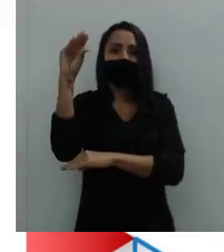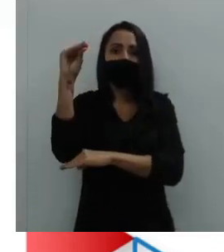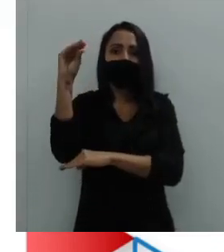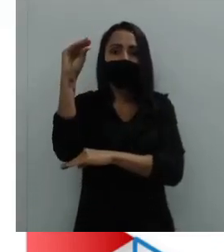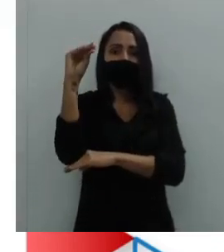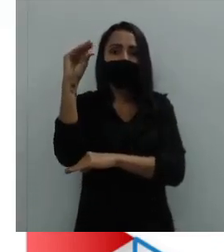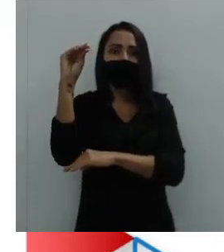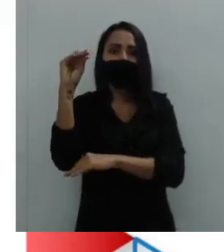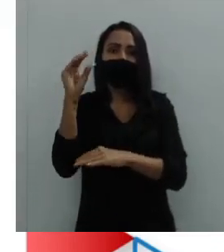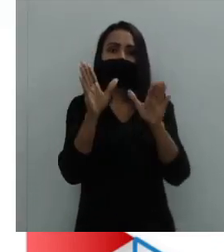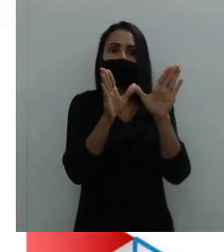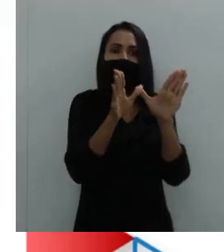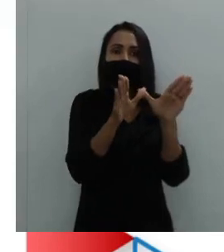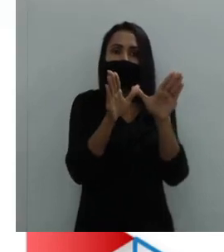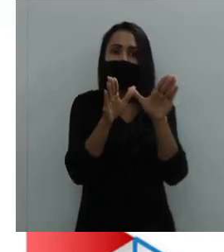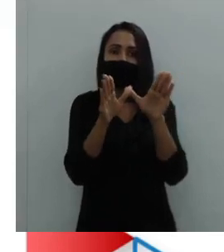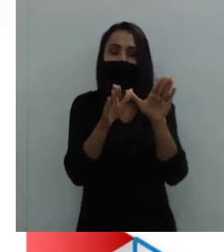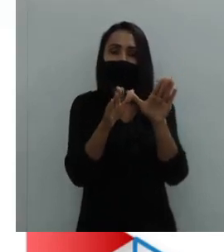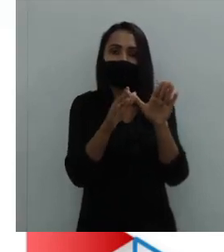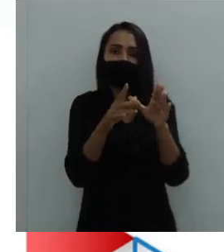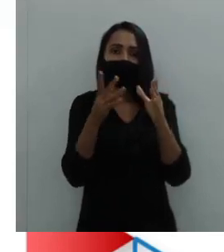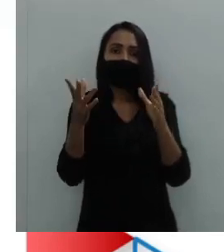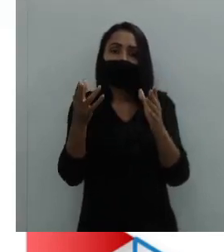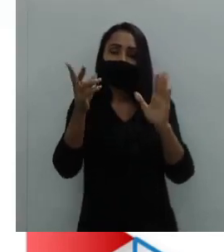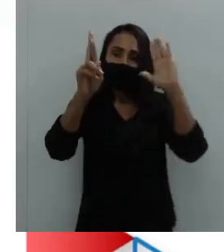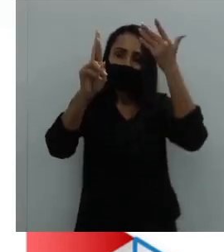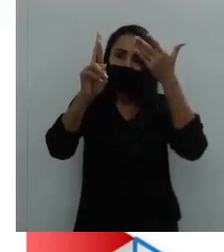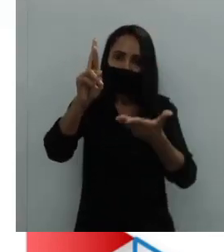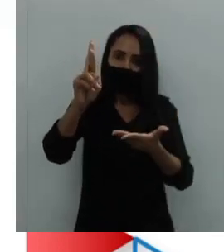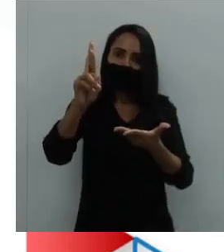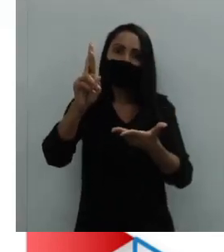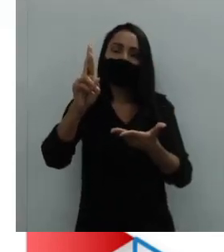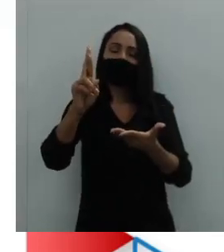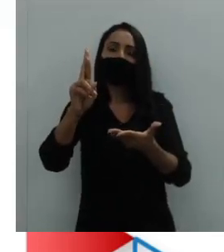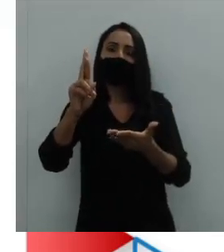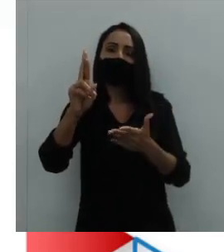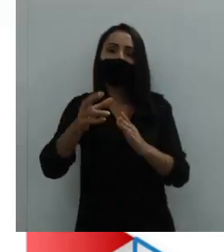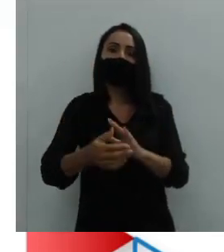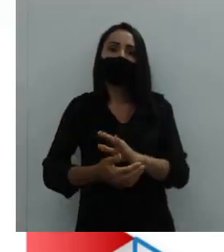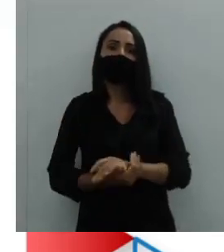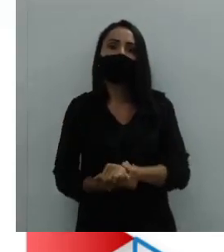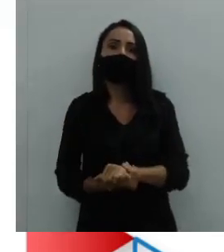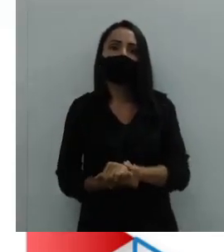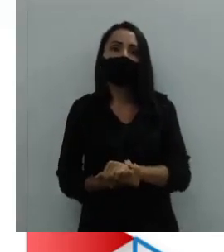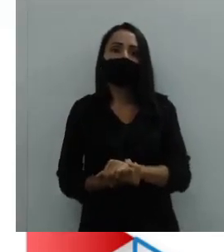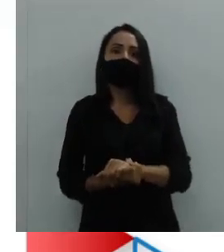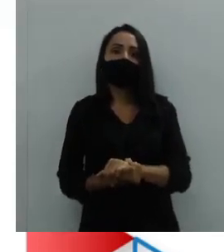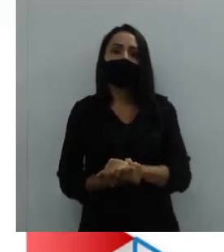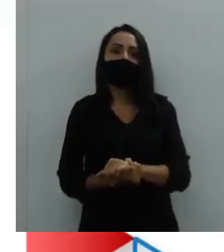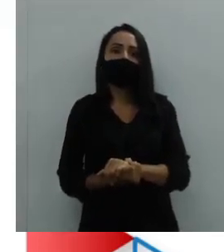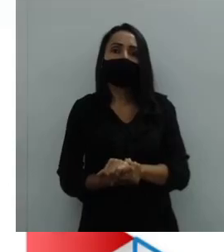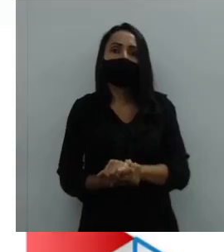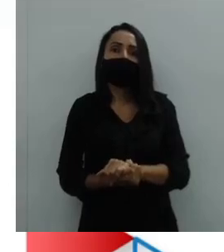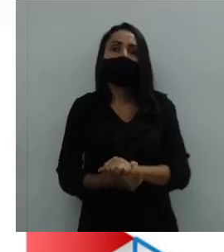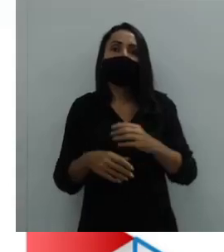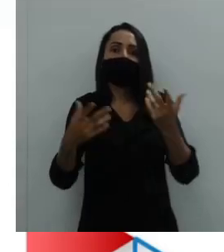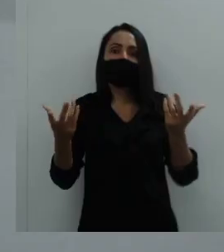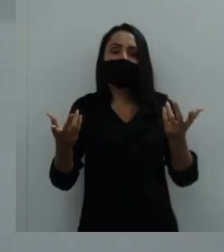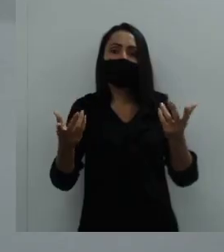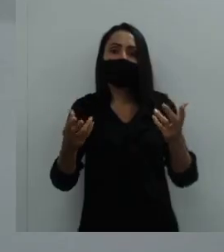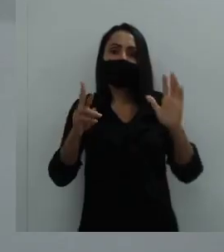Gralha. Cisne e a Gralha, que vão representar justamente o quê? Ações